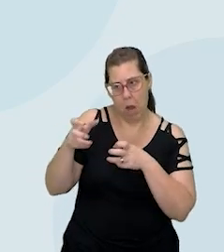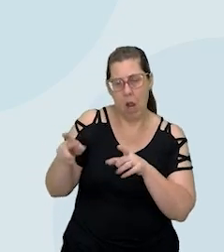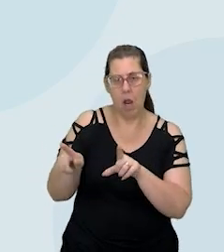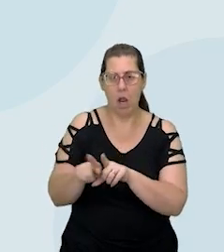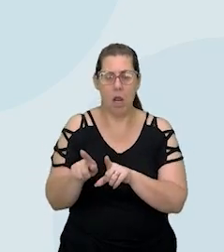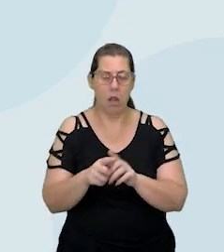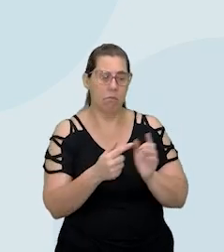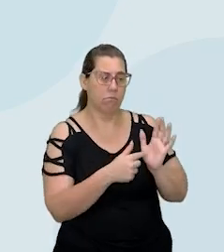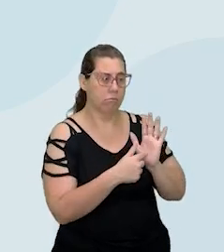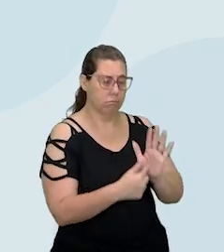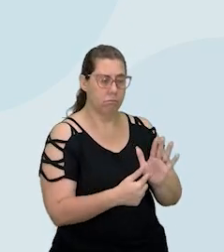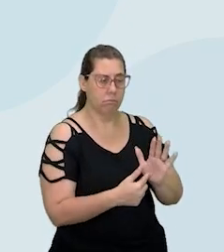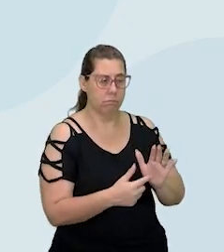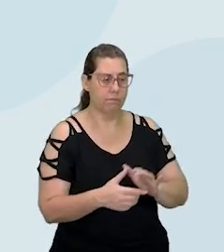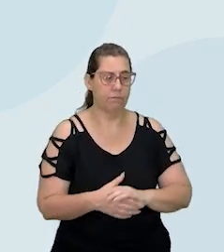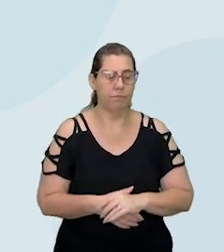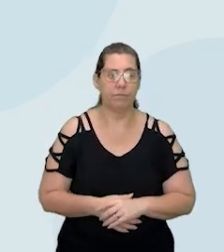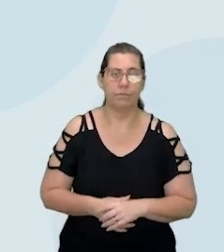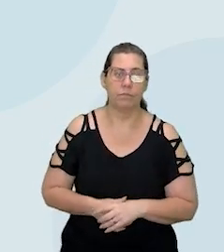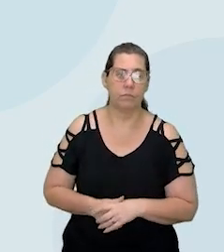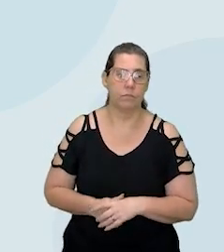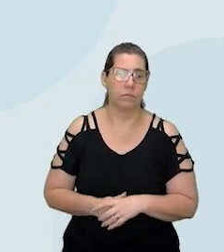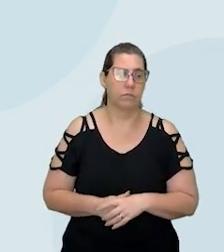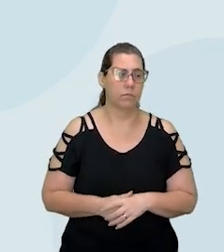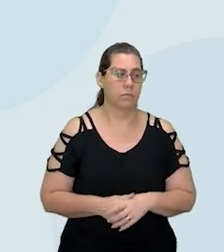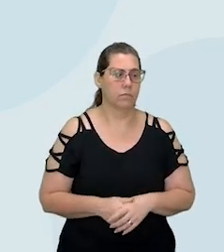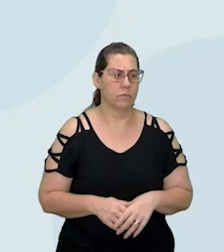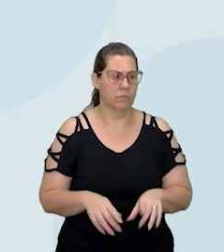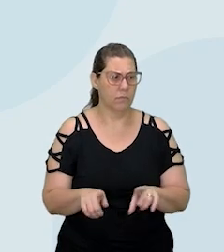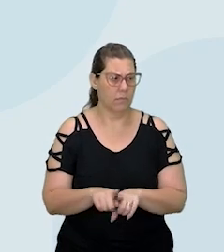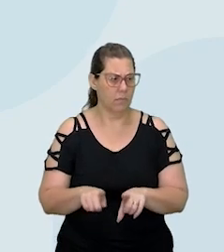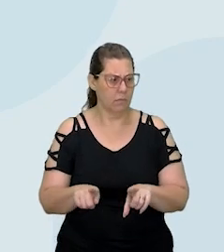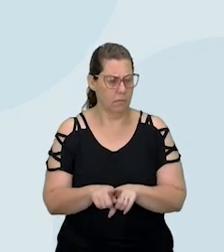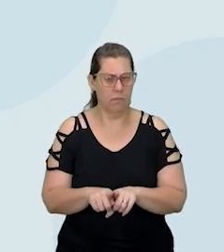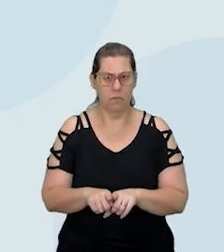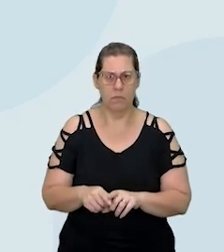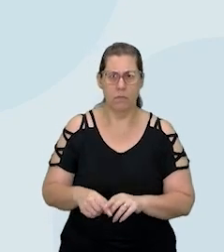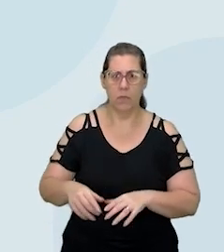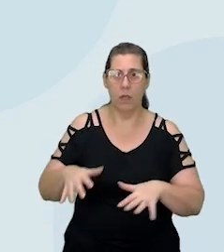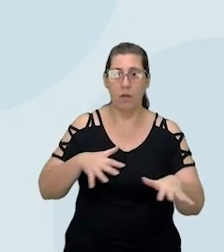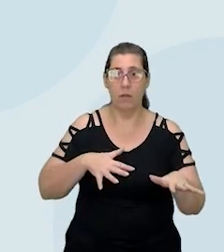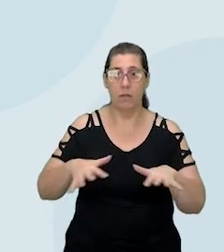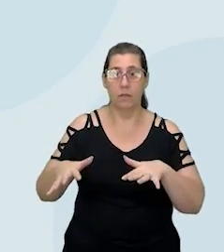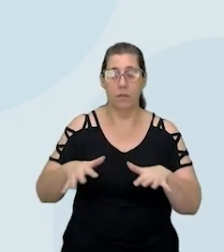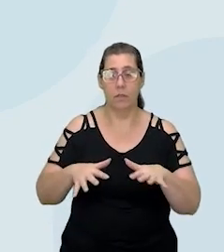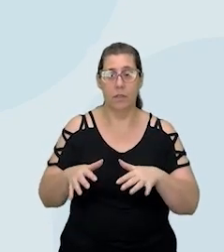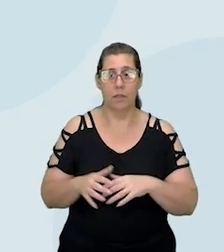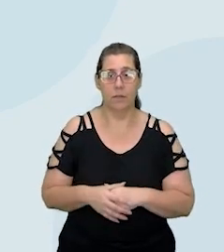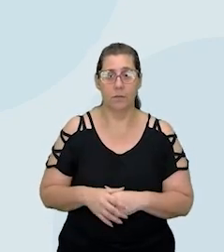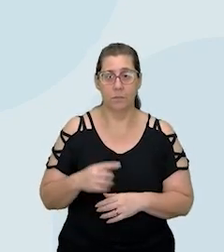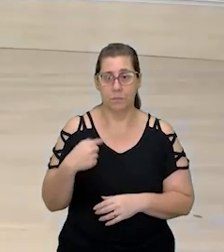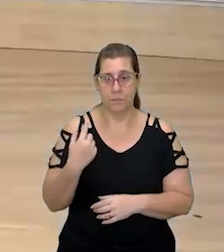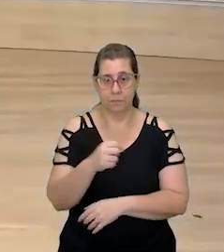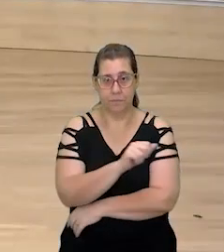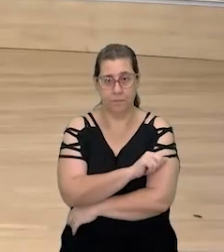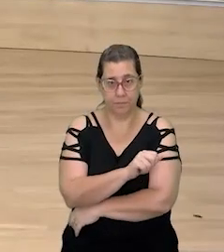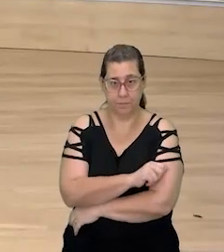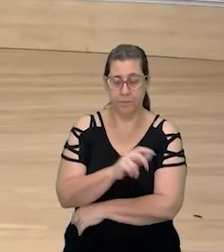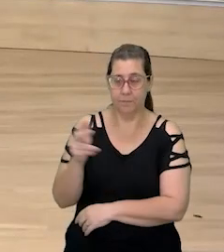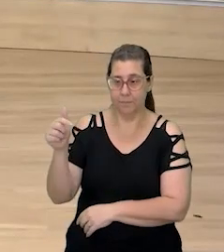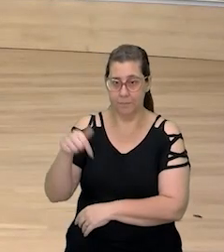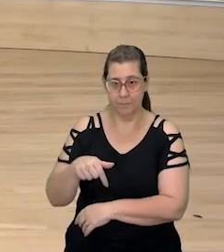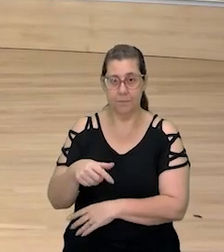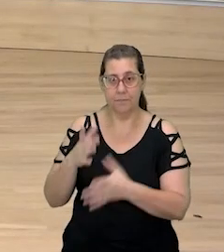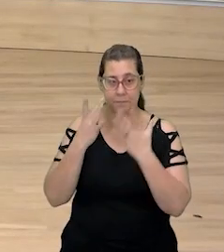narrativa, quanto da perspectiva estética presente no movimento corporal da luta. Professor Washington, os nossos alunos estão aqui no Se